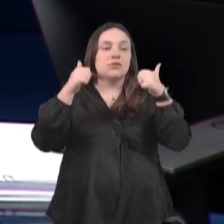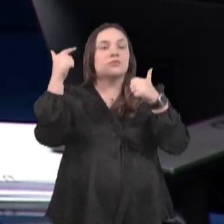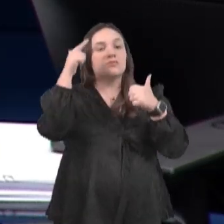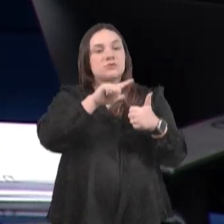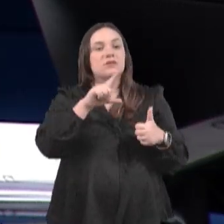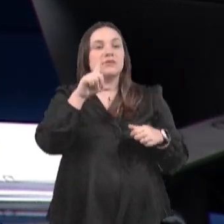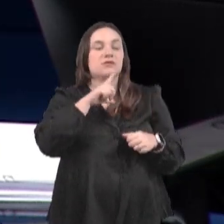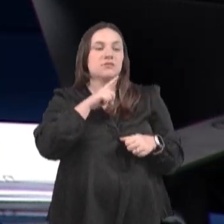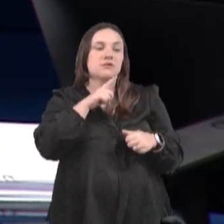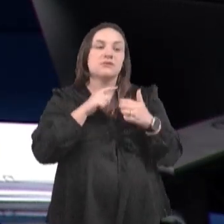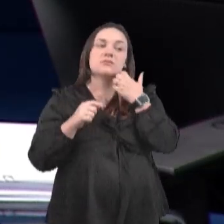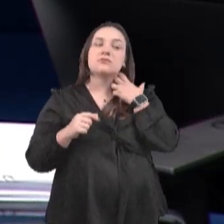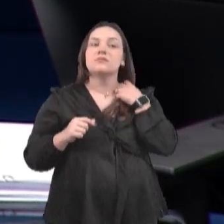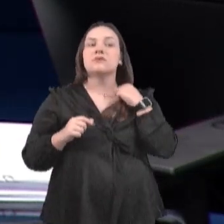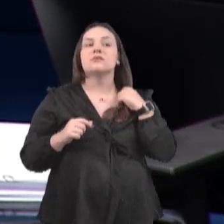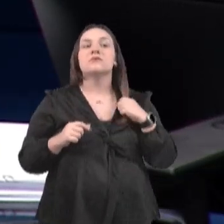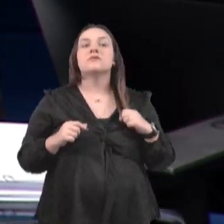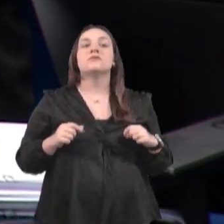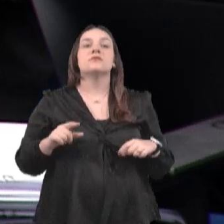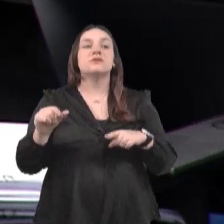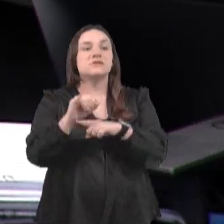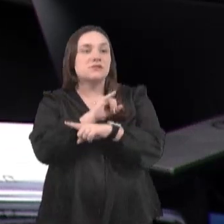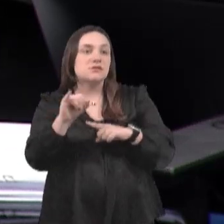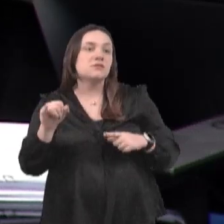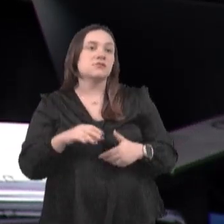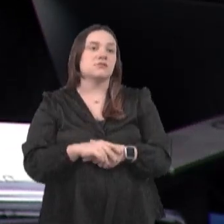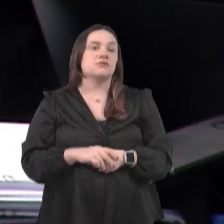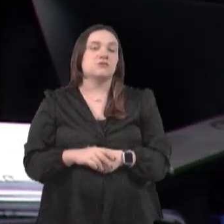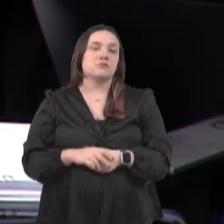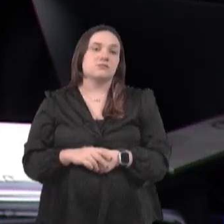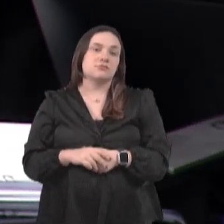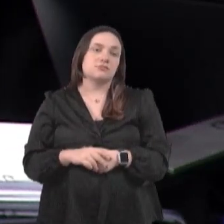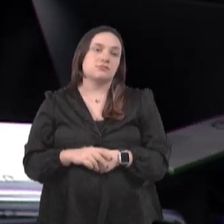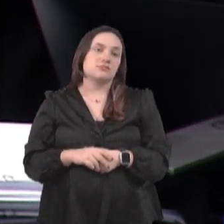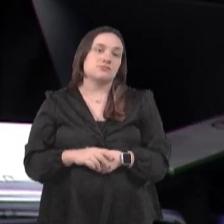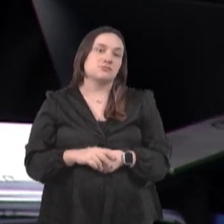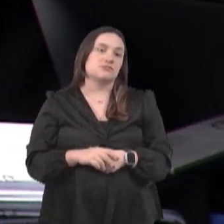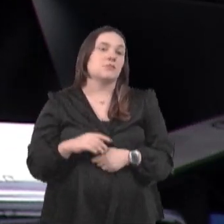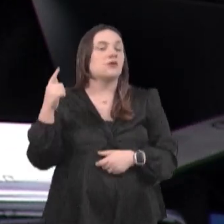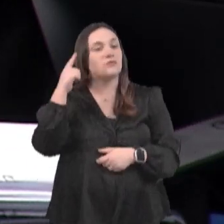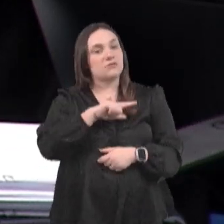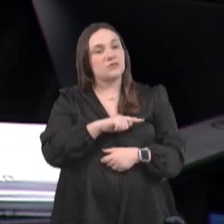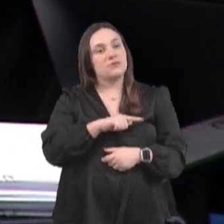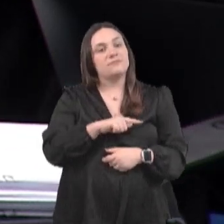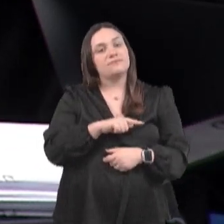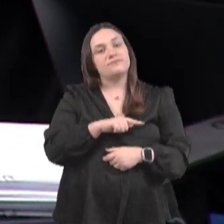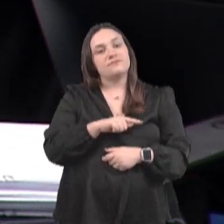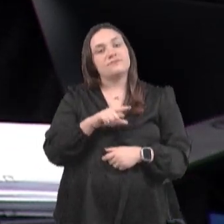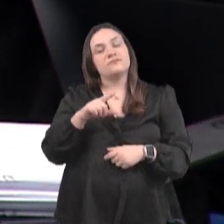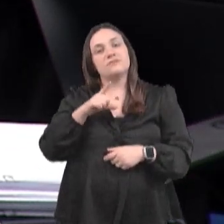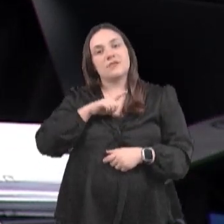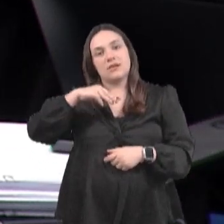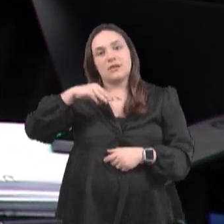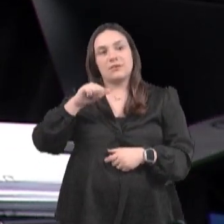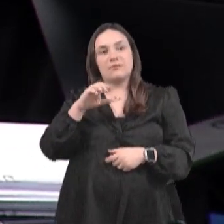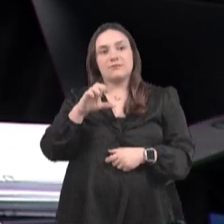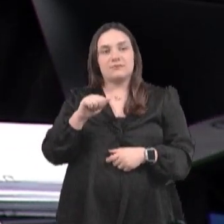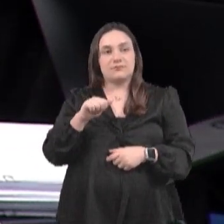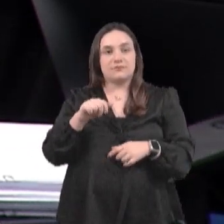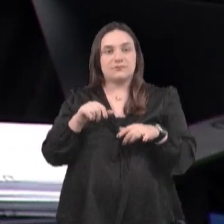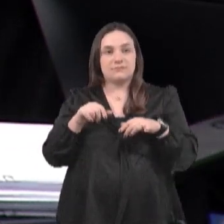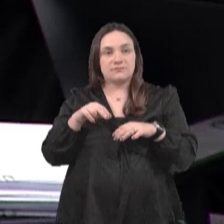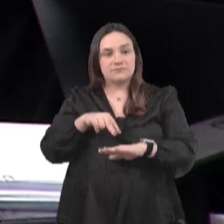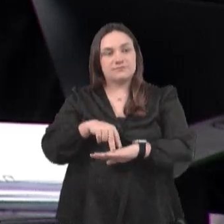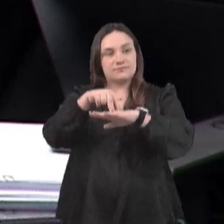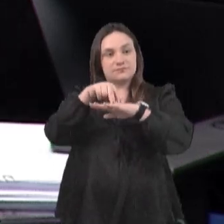ter esse instrumento para poder transportar uma maca dentro do elevador. Eu acho que é